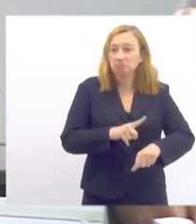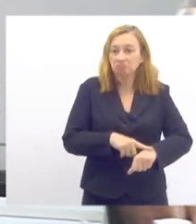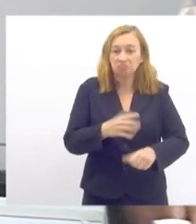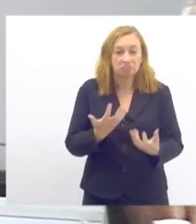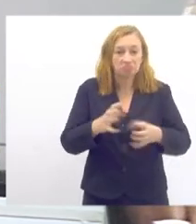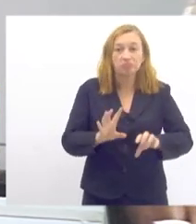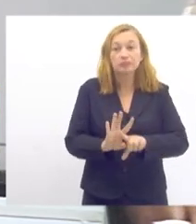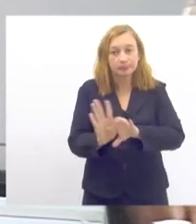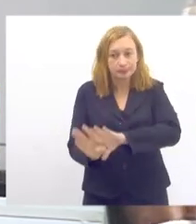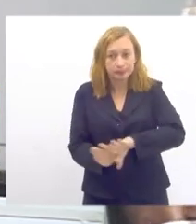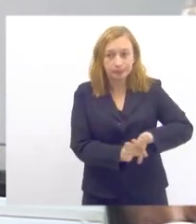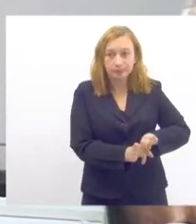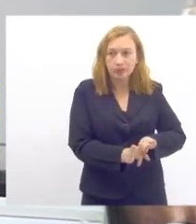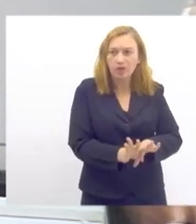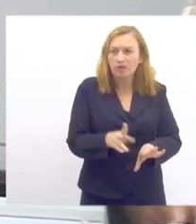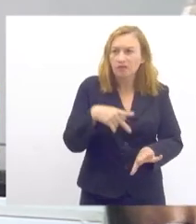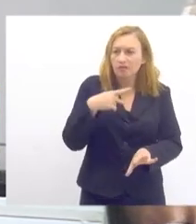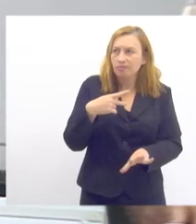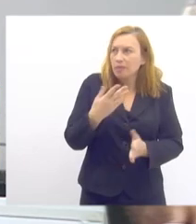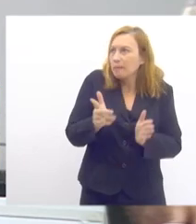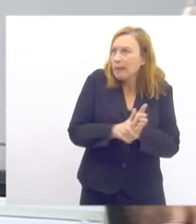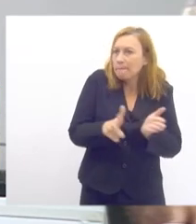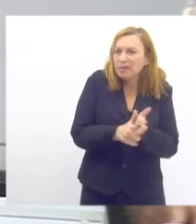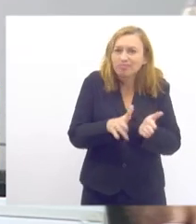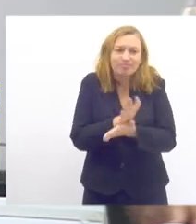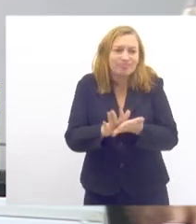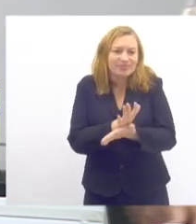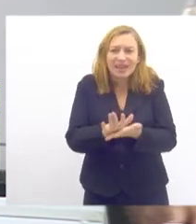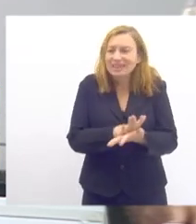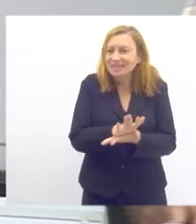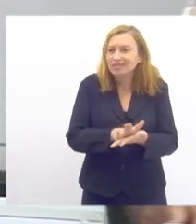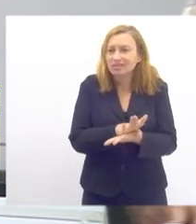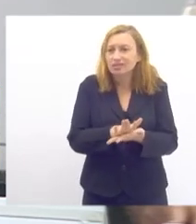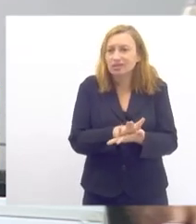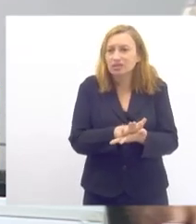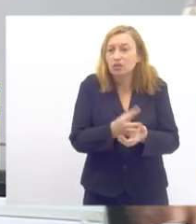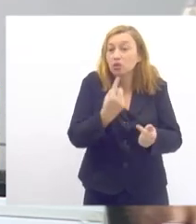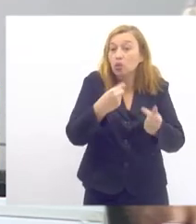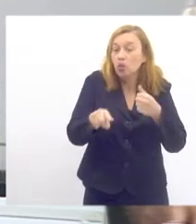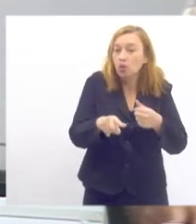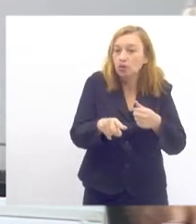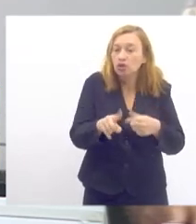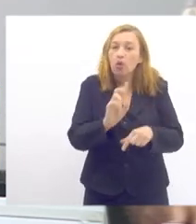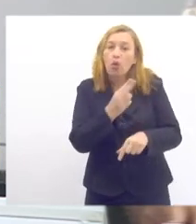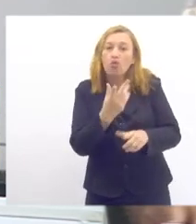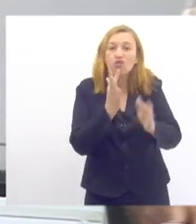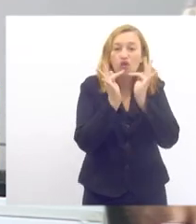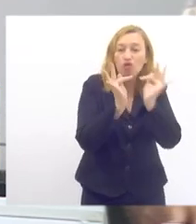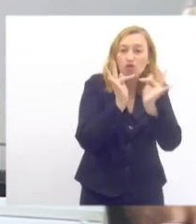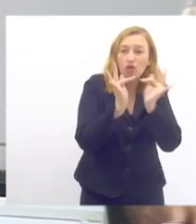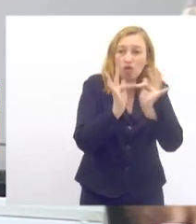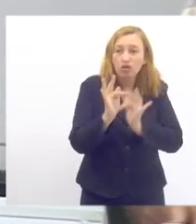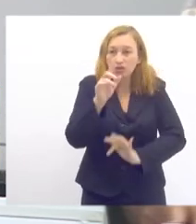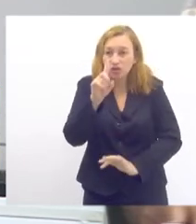quer. Eu não tenho nenhuma fala, não tenho nenhum papel, não tenho nada em lugar nenhum, nem que sequer uma fofoca de algum diretor do